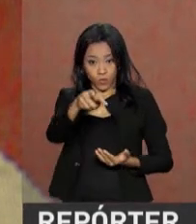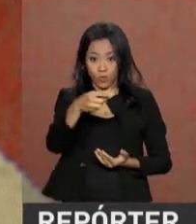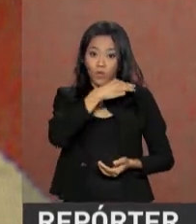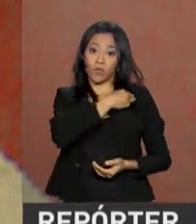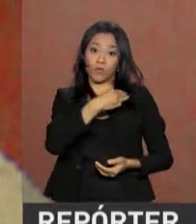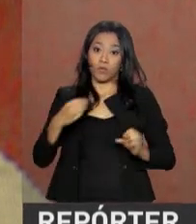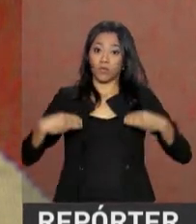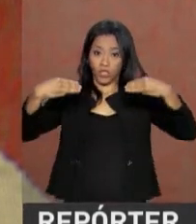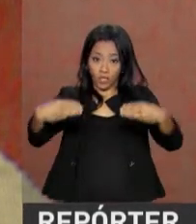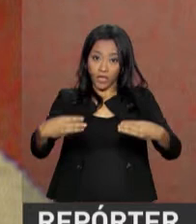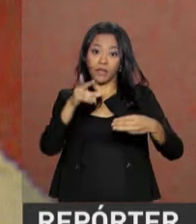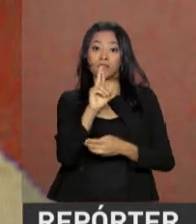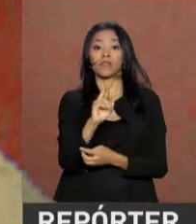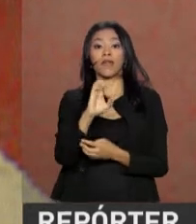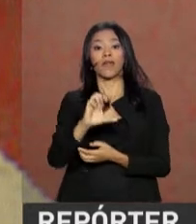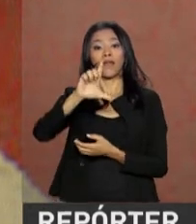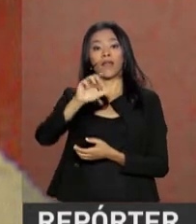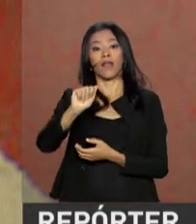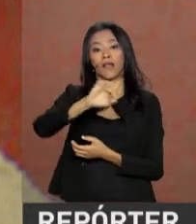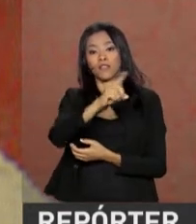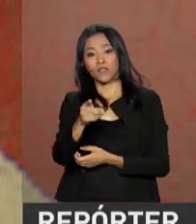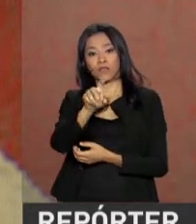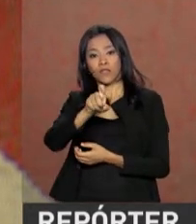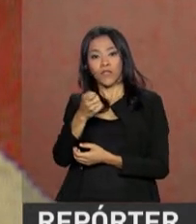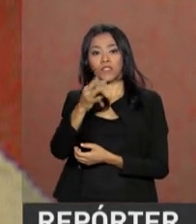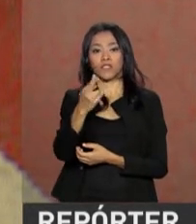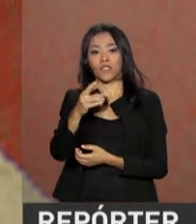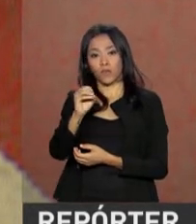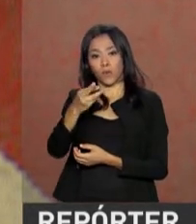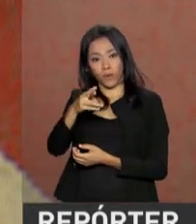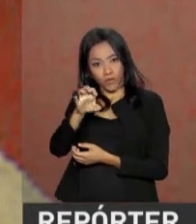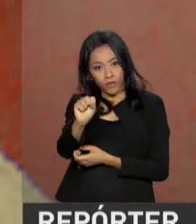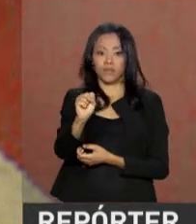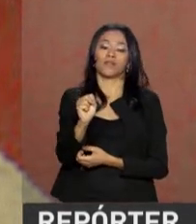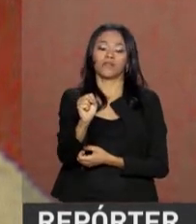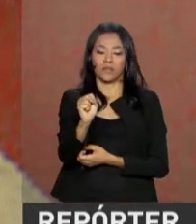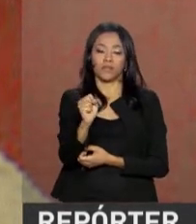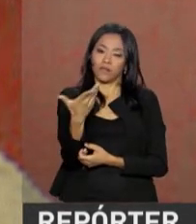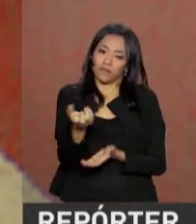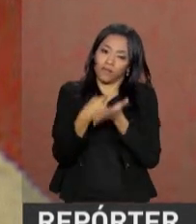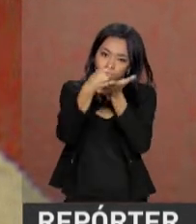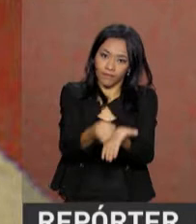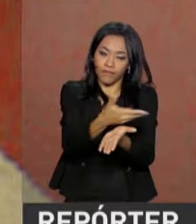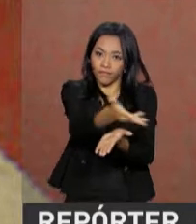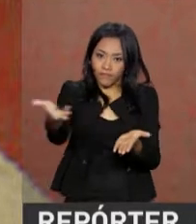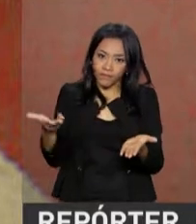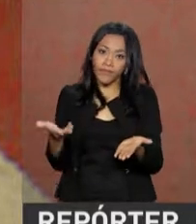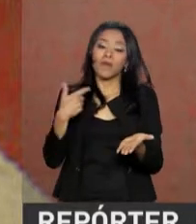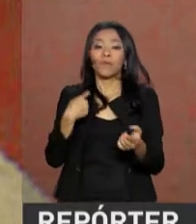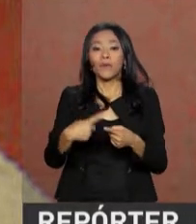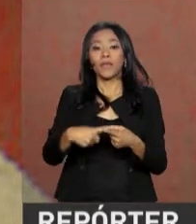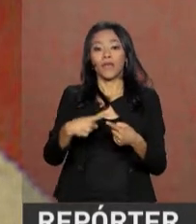Relações Exteriores está ao lado de vocês nesse empreendimento. Todos sabem que a